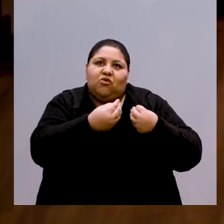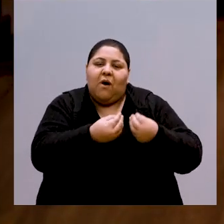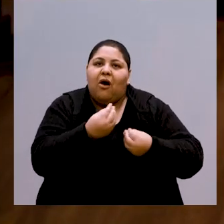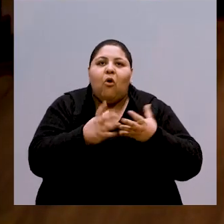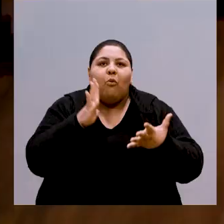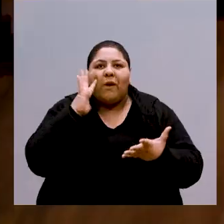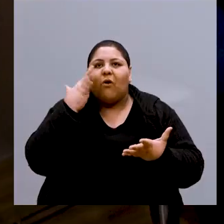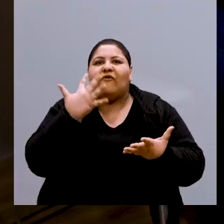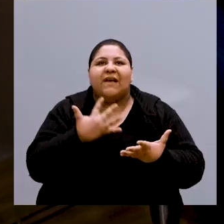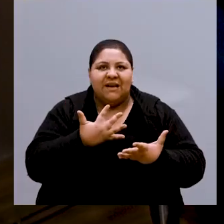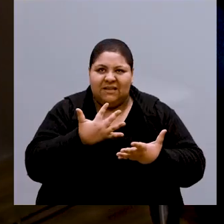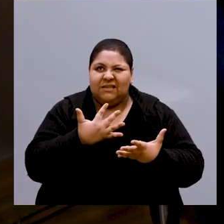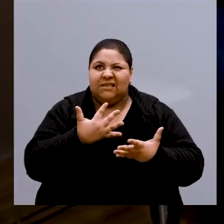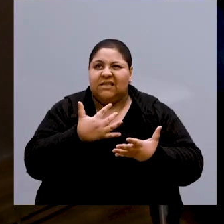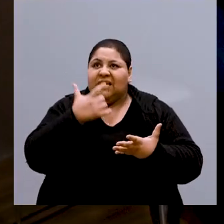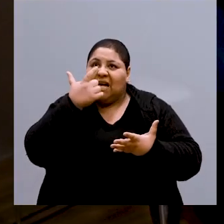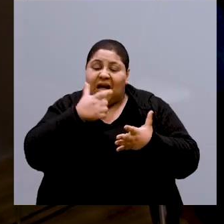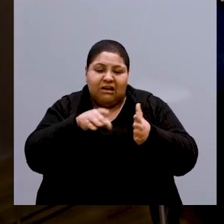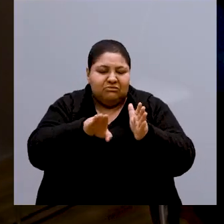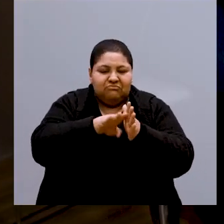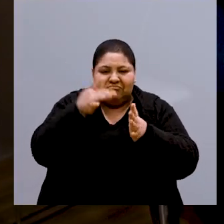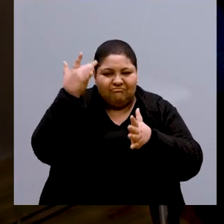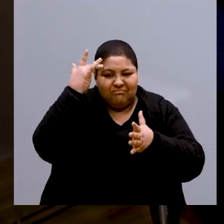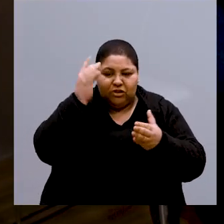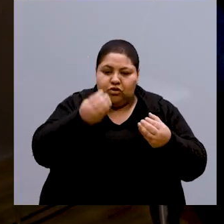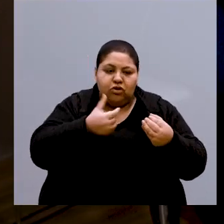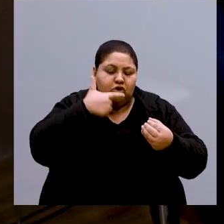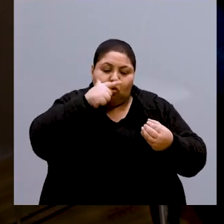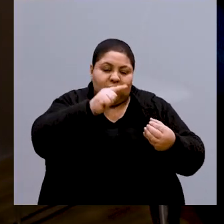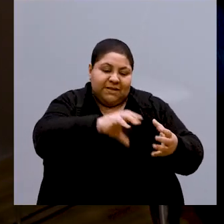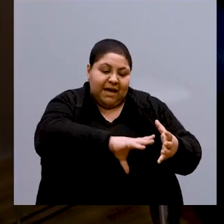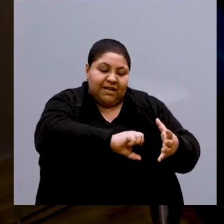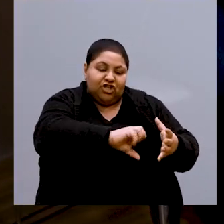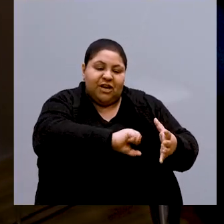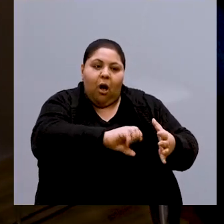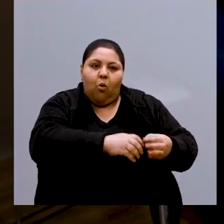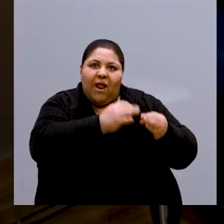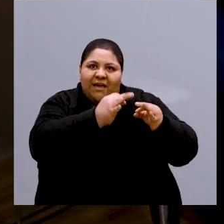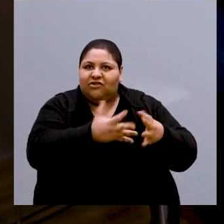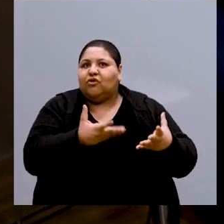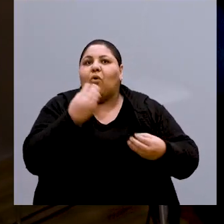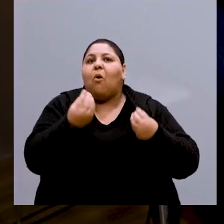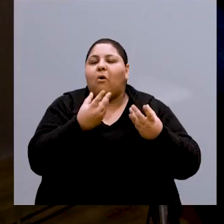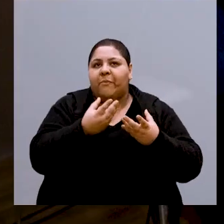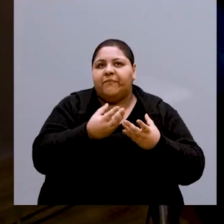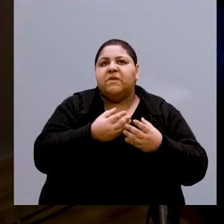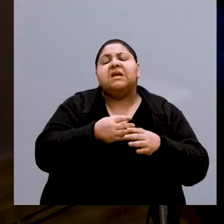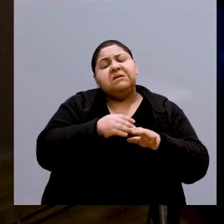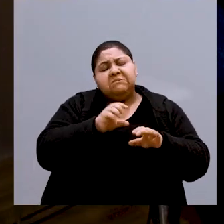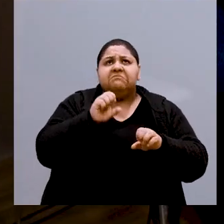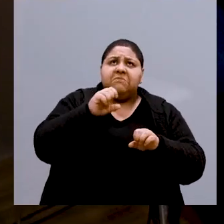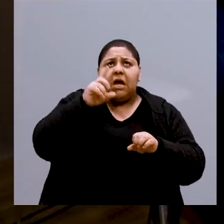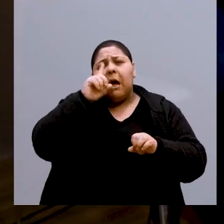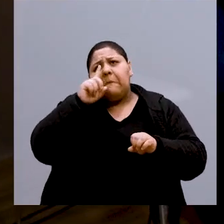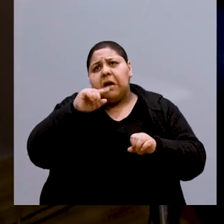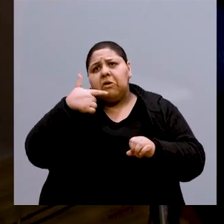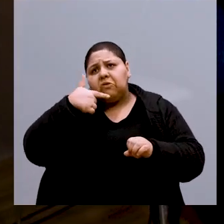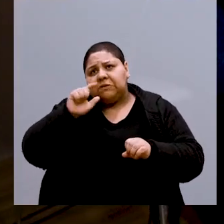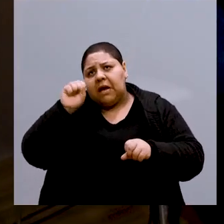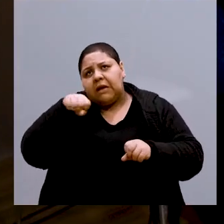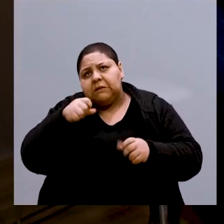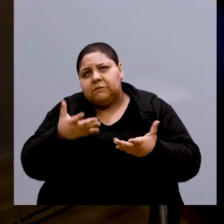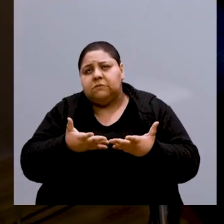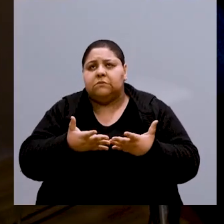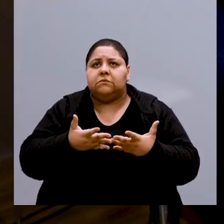sem doar, assim, chega aqui, sei lá, não consegue extrair o leite. Não, geralmente a mãe consegue sim fazer